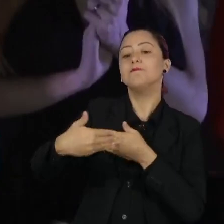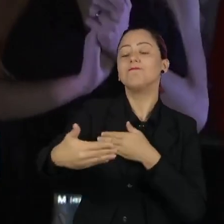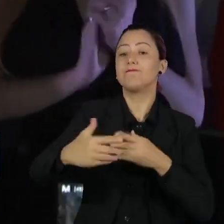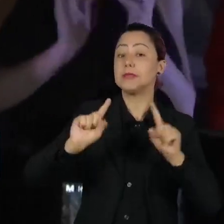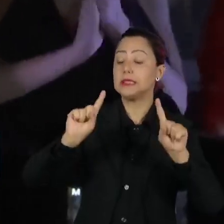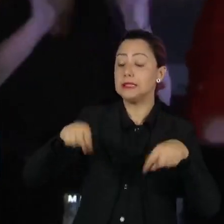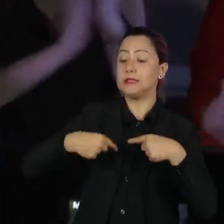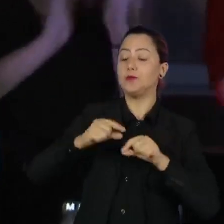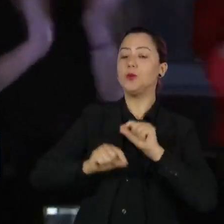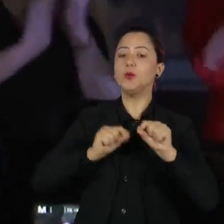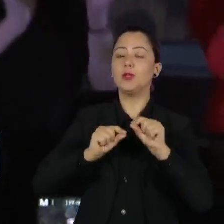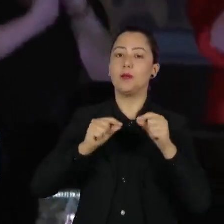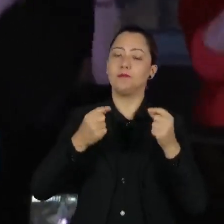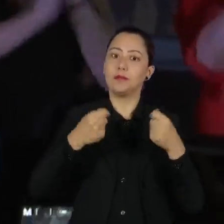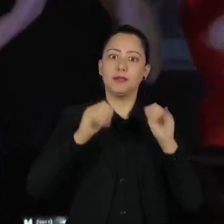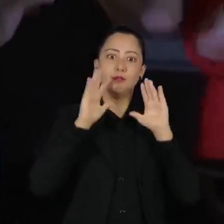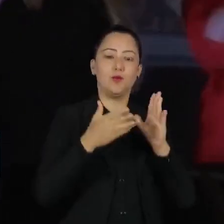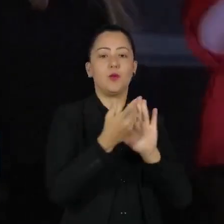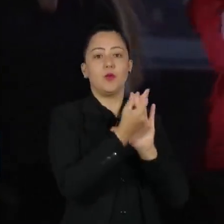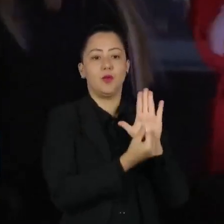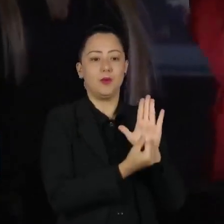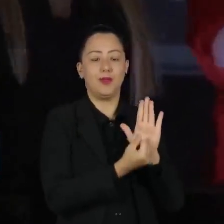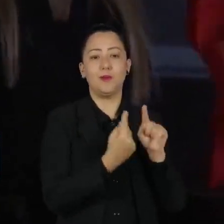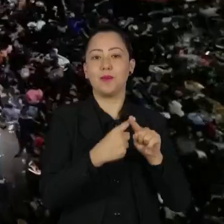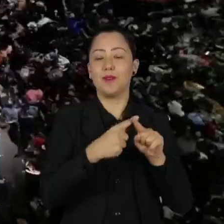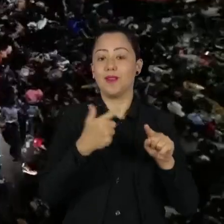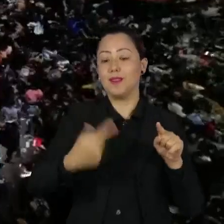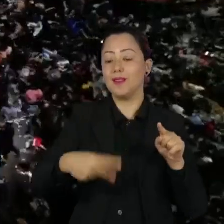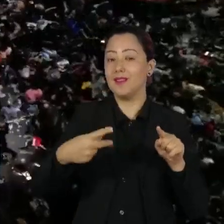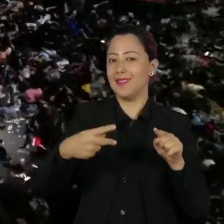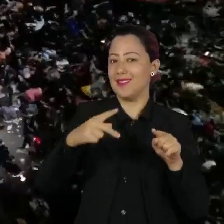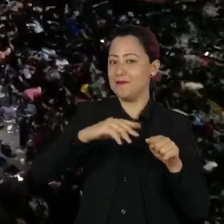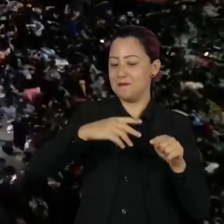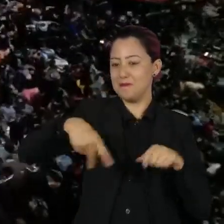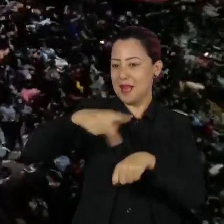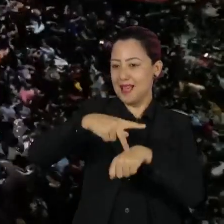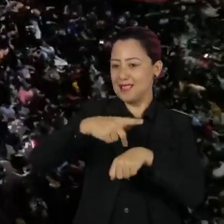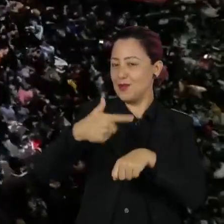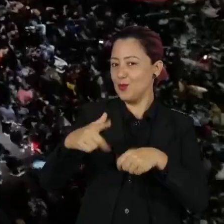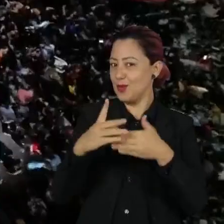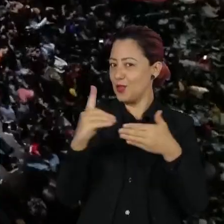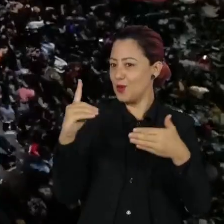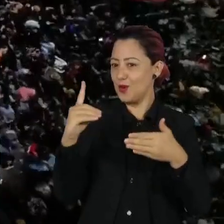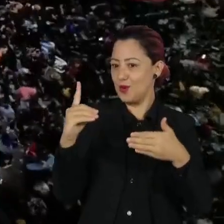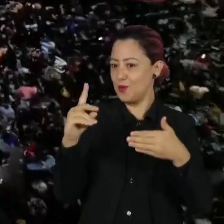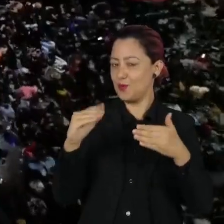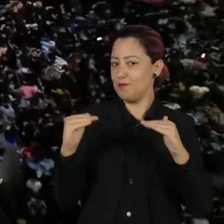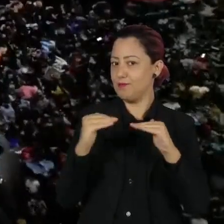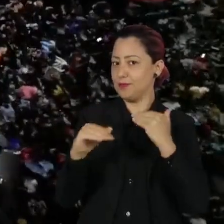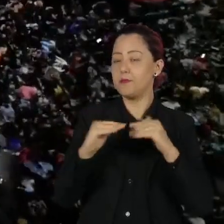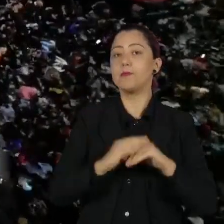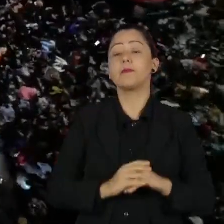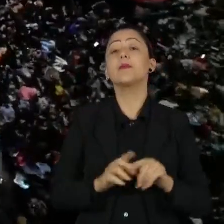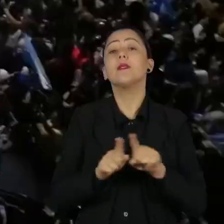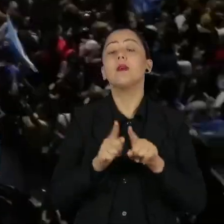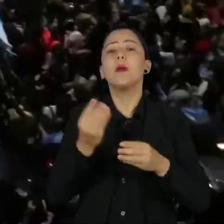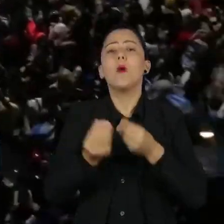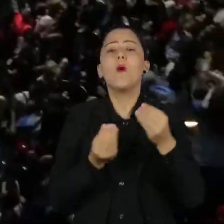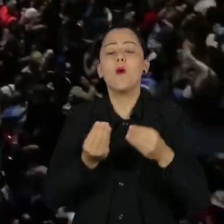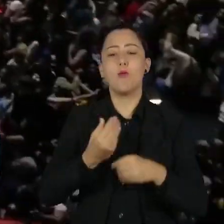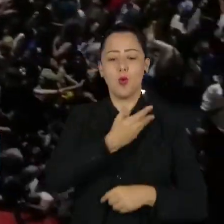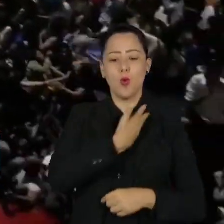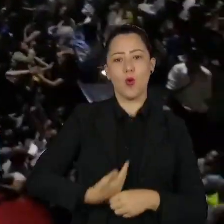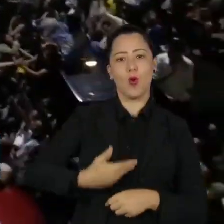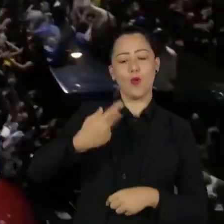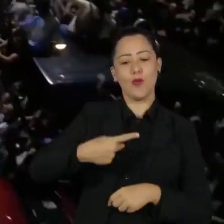dolarizar a economia num país S dólares terá também de explicar como vai desaparelhar o estado e